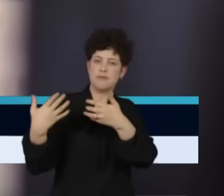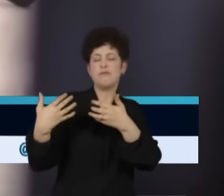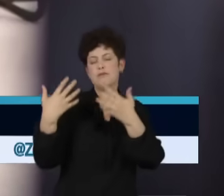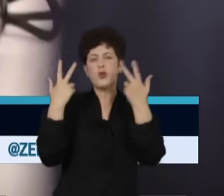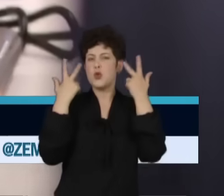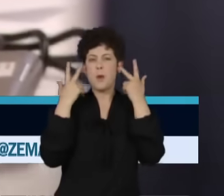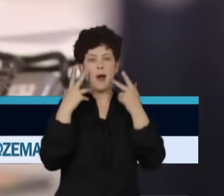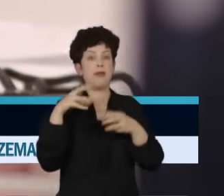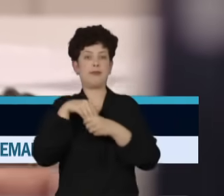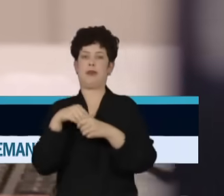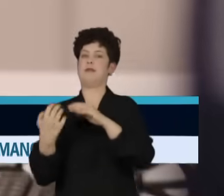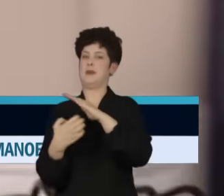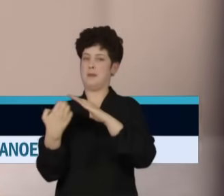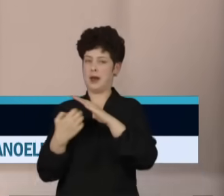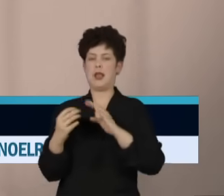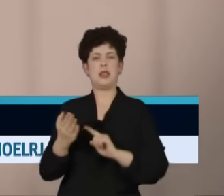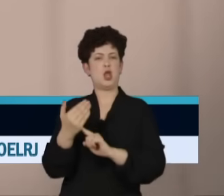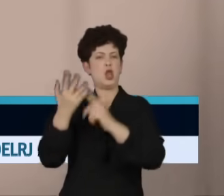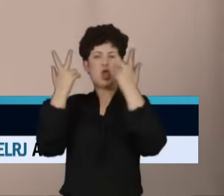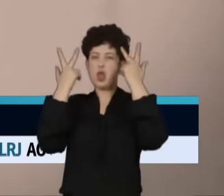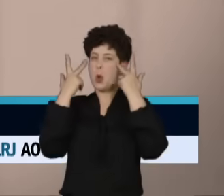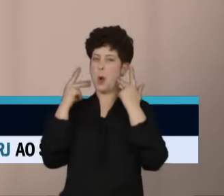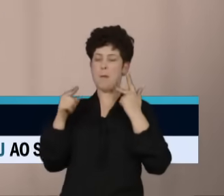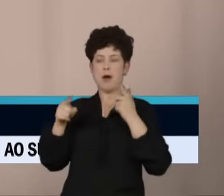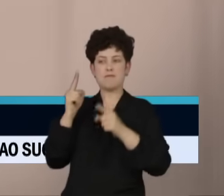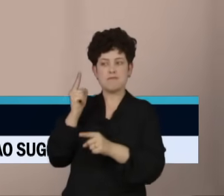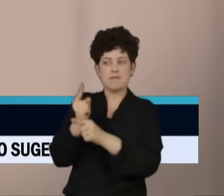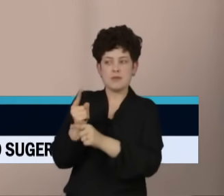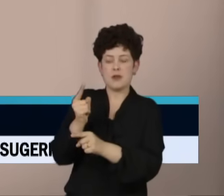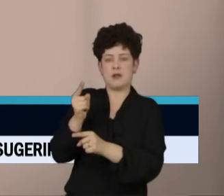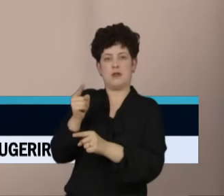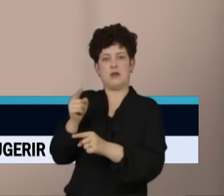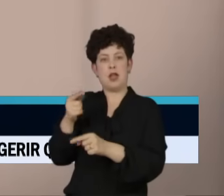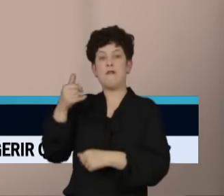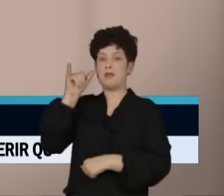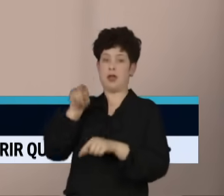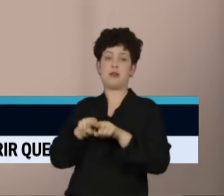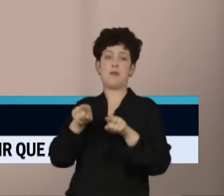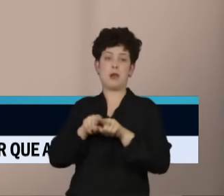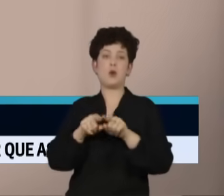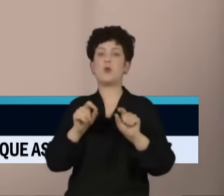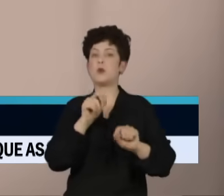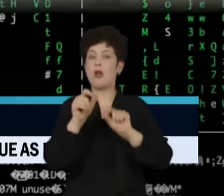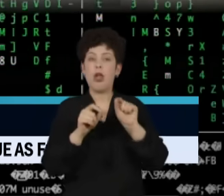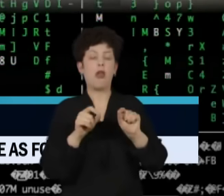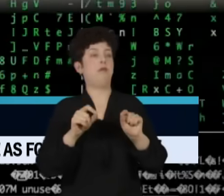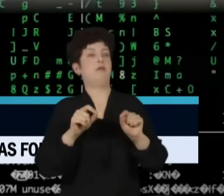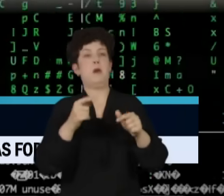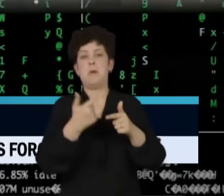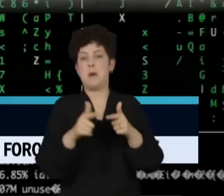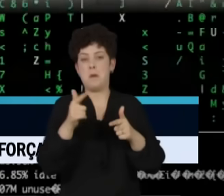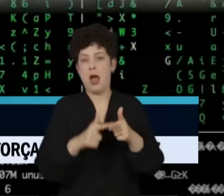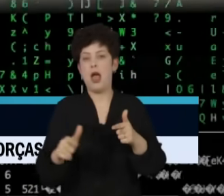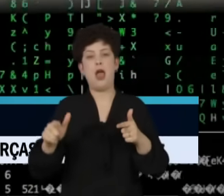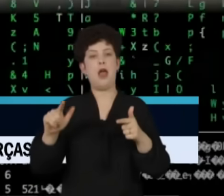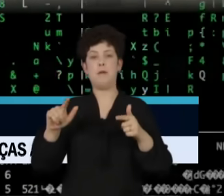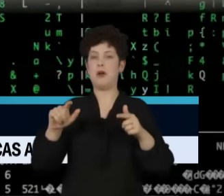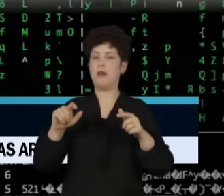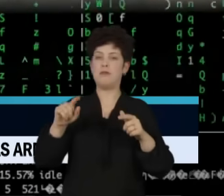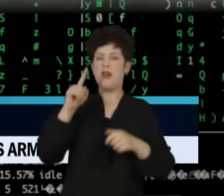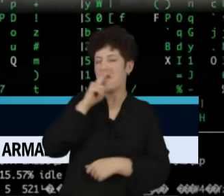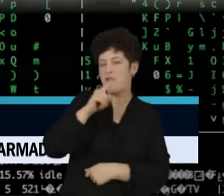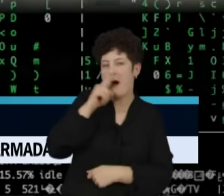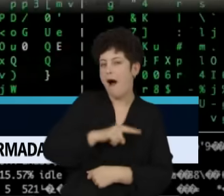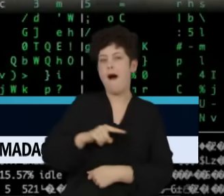comum em empresas de tecnologia que visam identificar e prevenir vulnerabilidades nesse sistema,